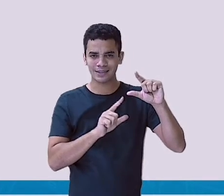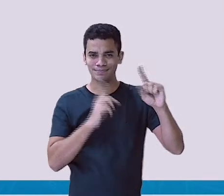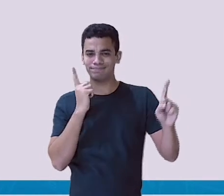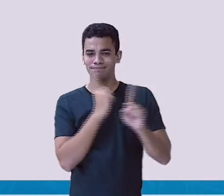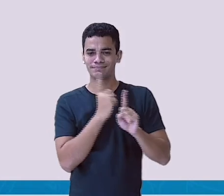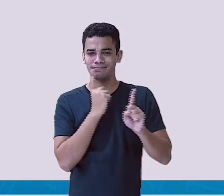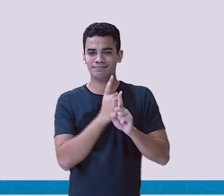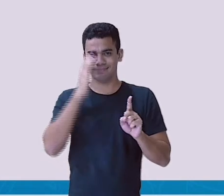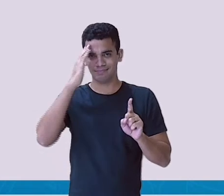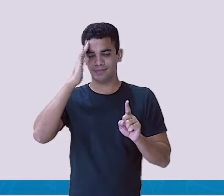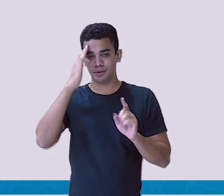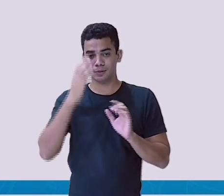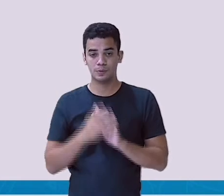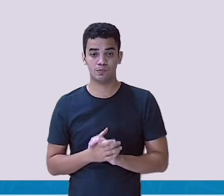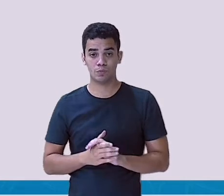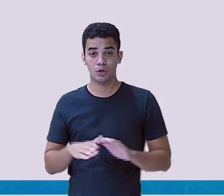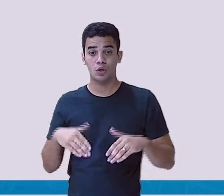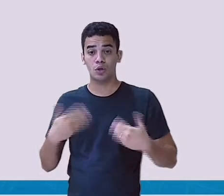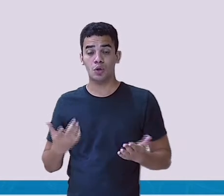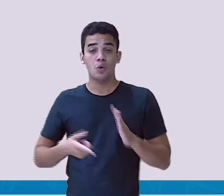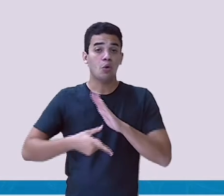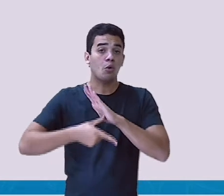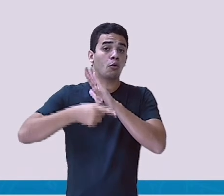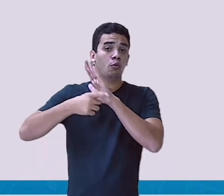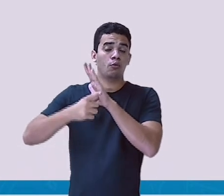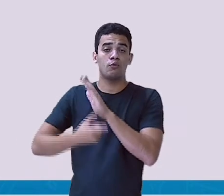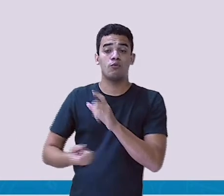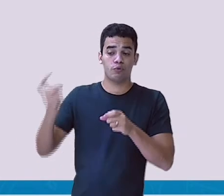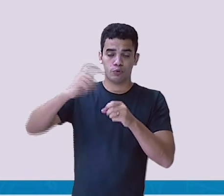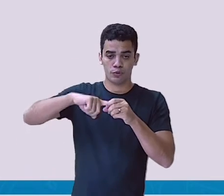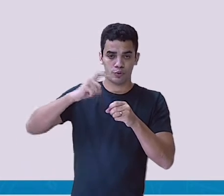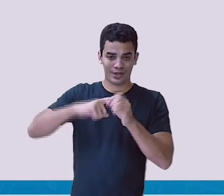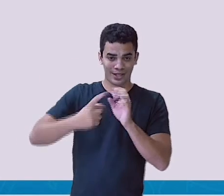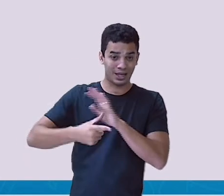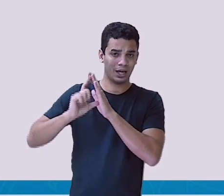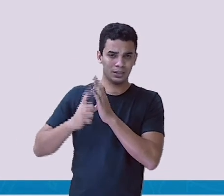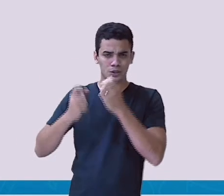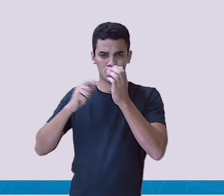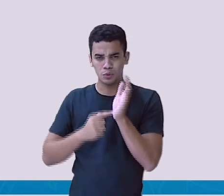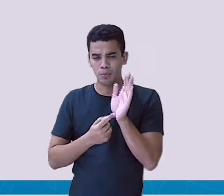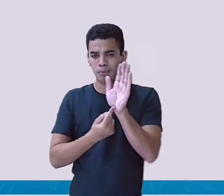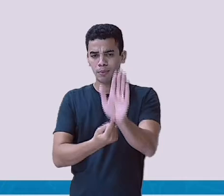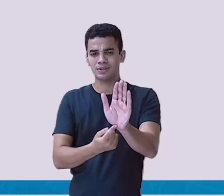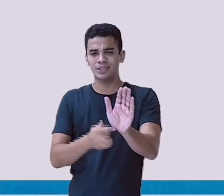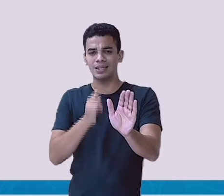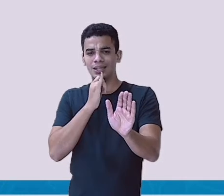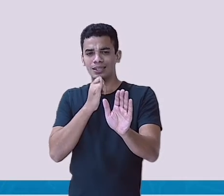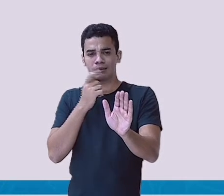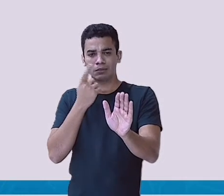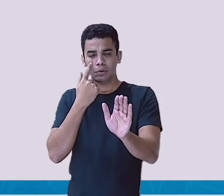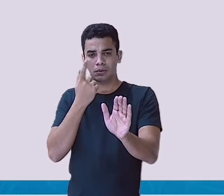Deixa eu só voltar aqui para a gente ver o número, o segundo caso, lado, lado, lado.